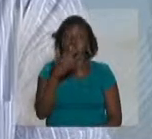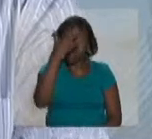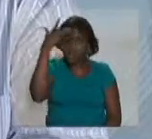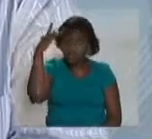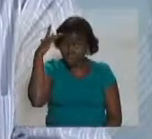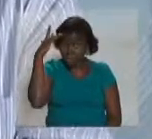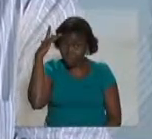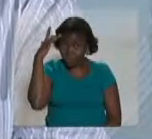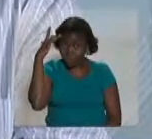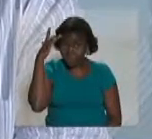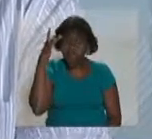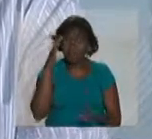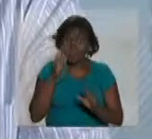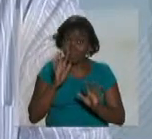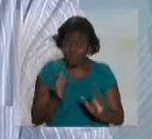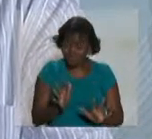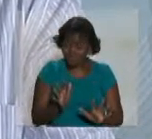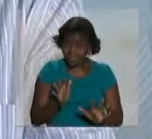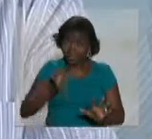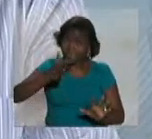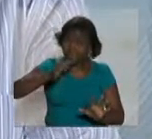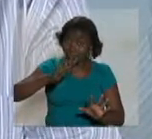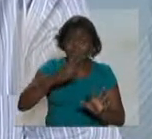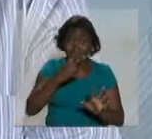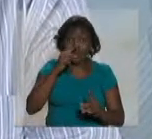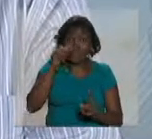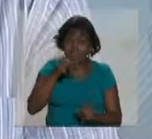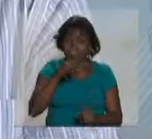né? Ao redor, na média, 2.000 pessoas.